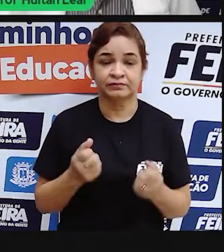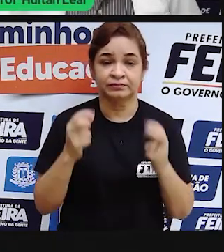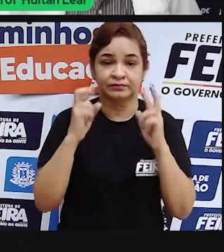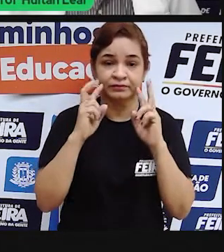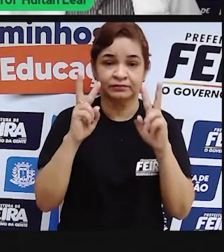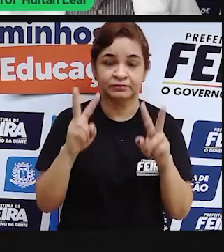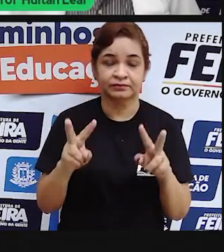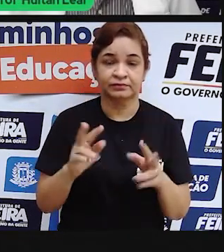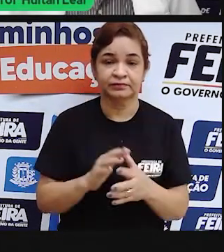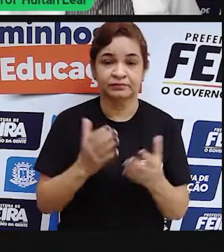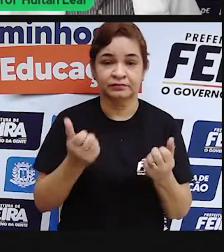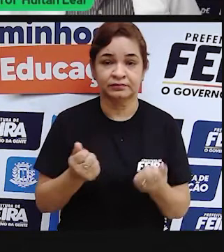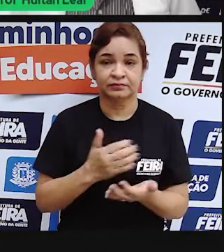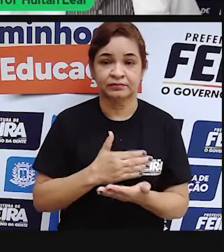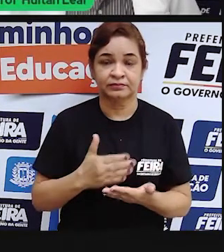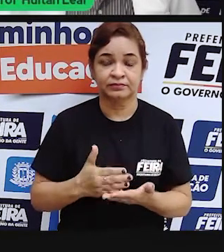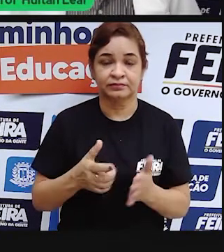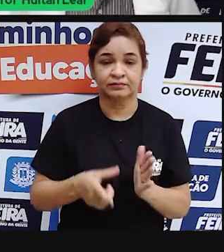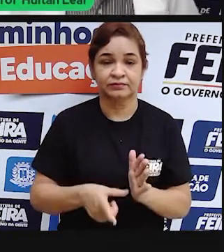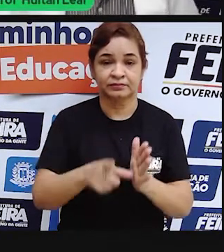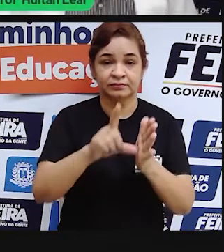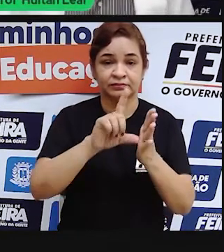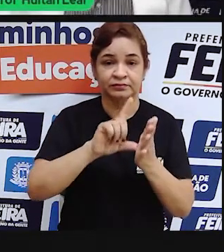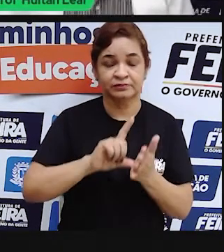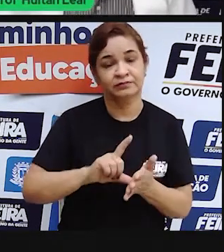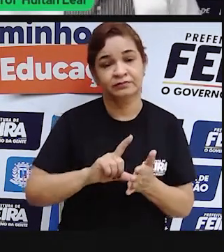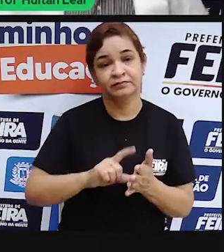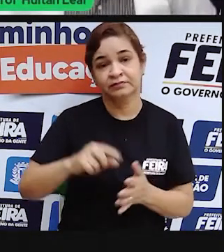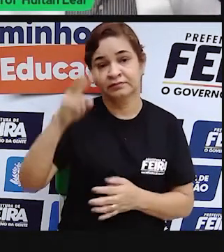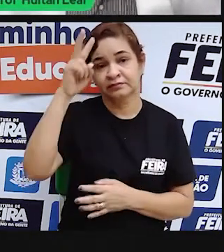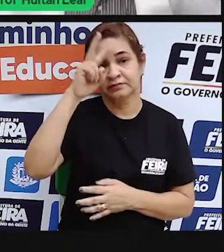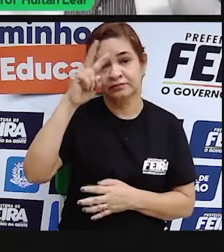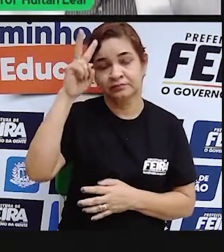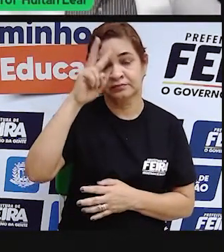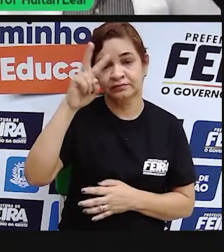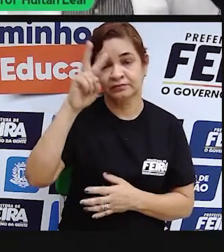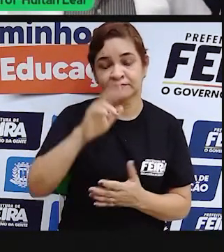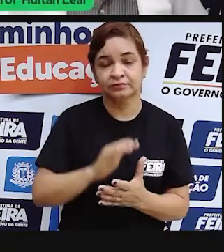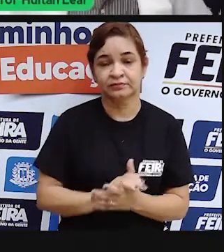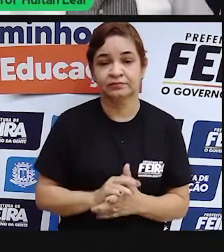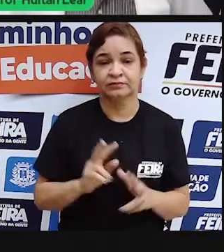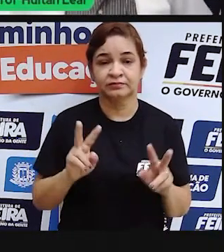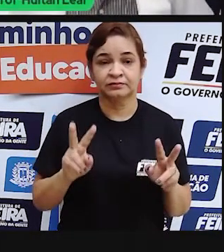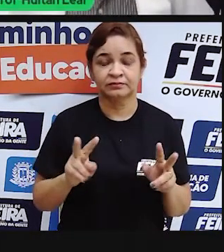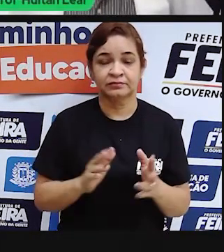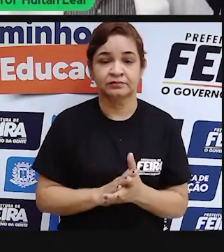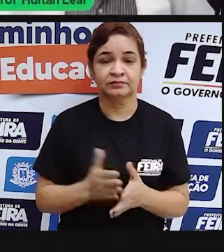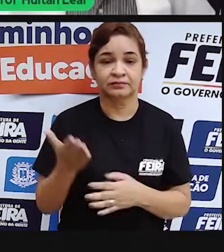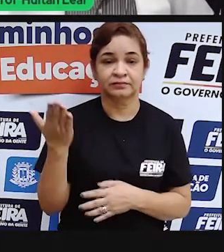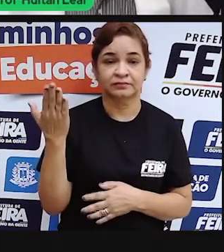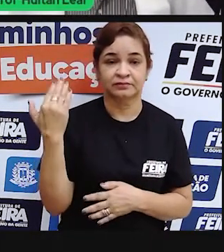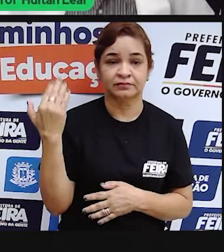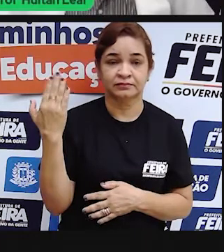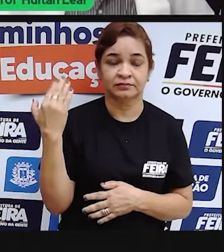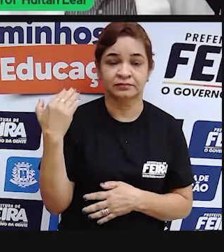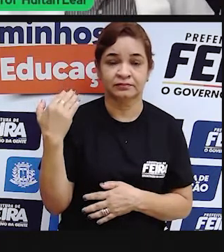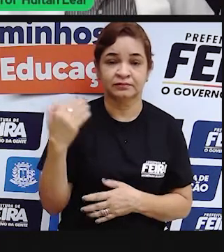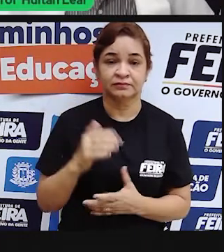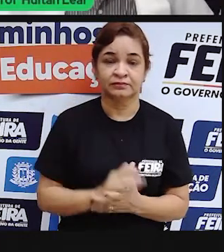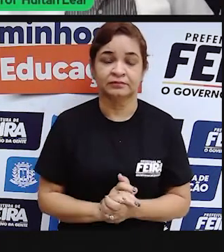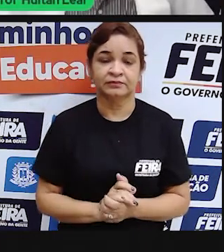Vejamos. Vamos prosseguir. Mas antes, vamos dar uma lembrada no que nós vimos na aula anterior. Nós falamos